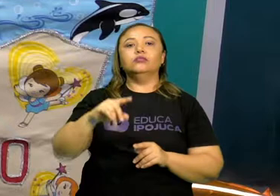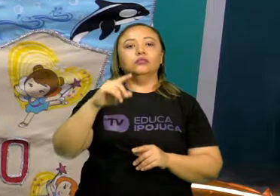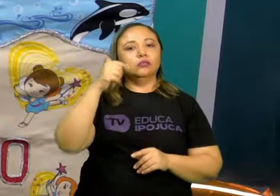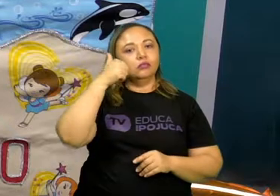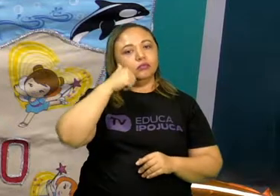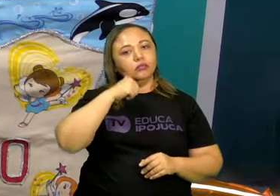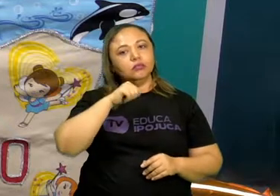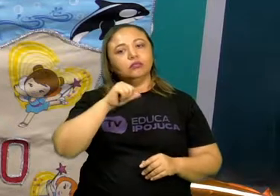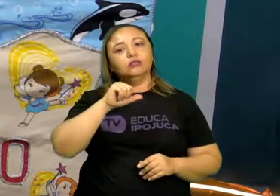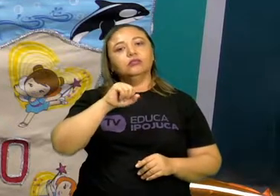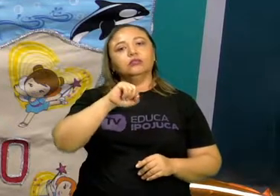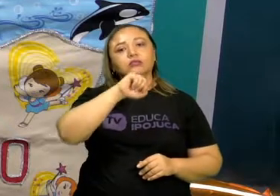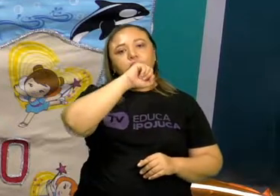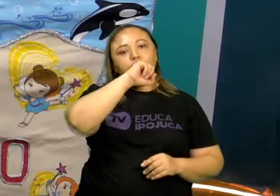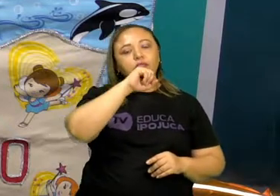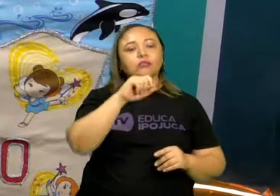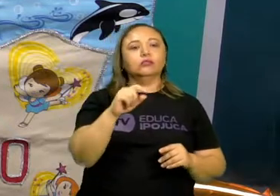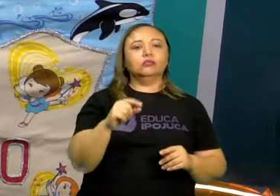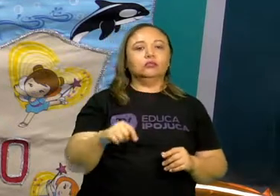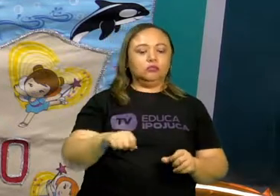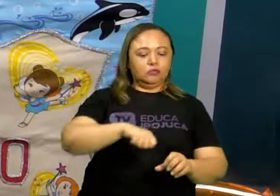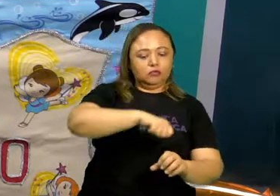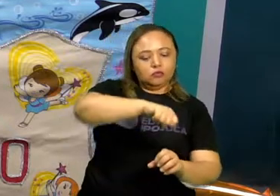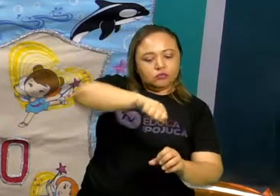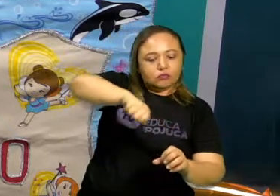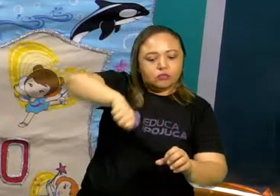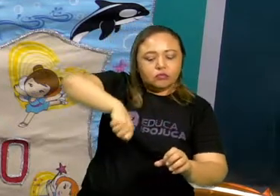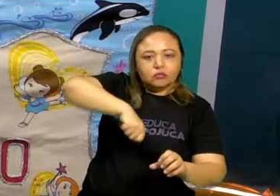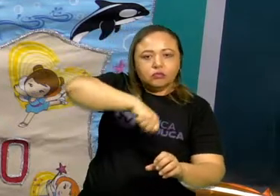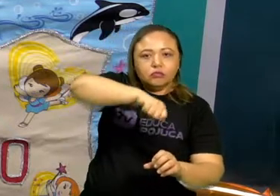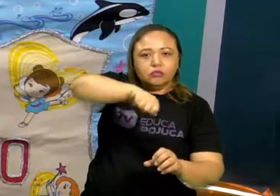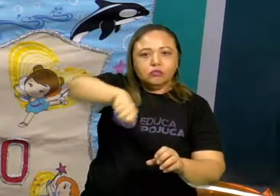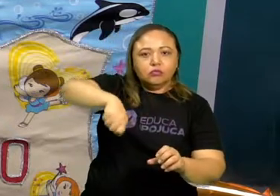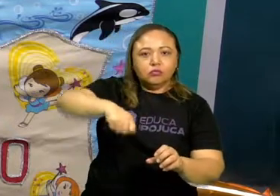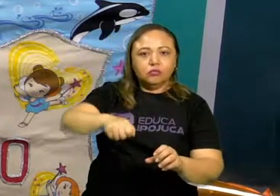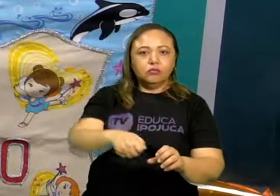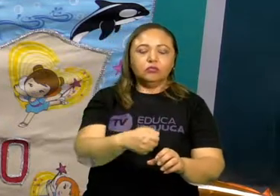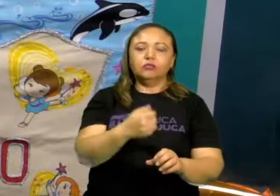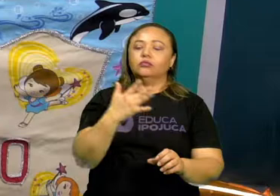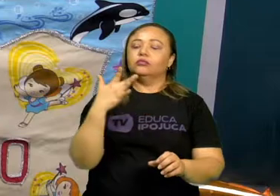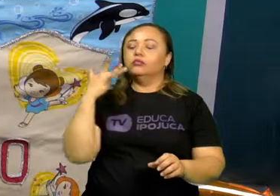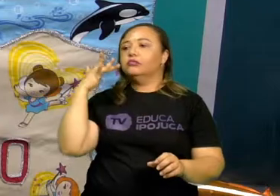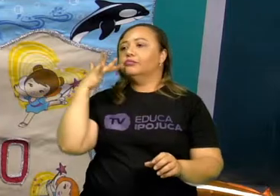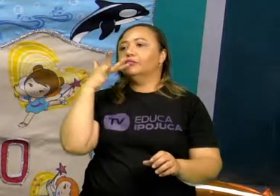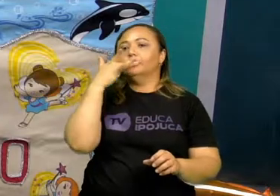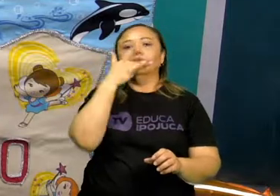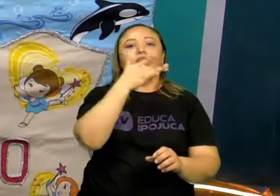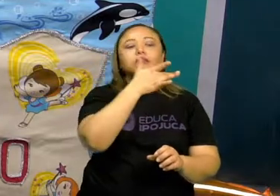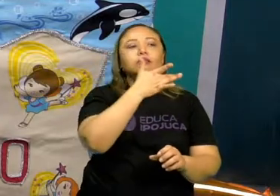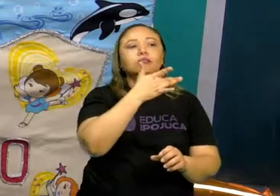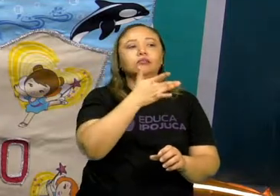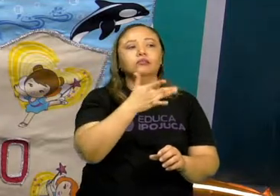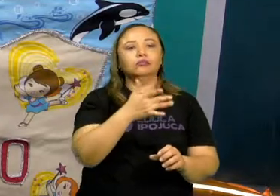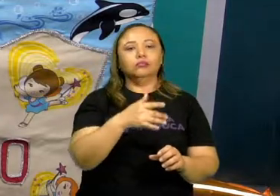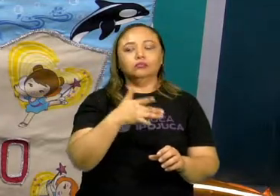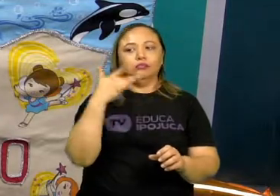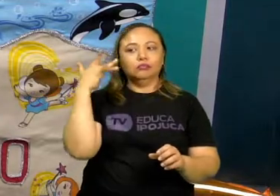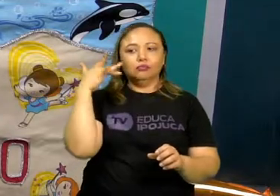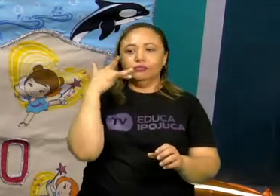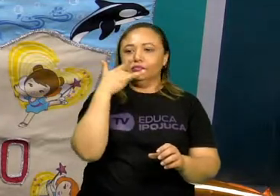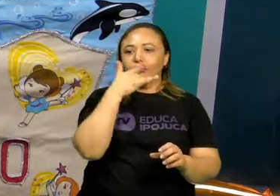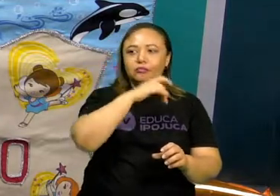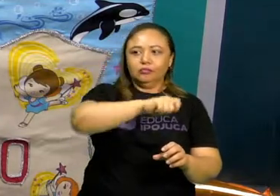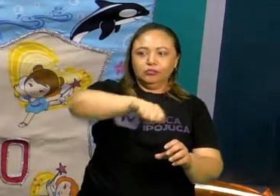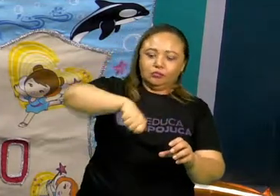a mamãe tinha feito um mingau tão gostoso. Uma